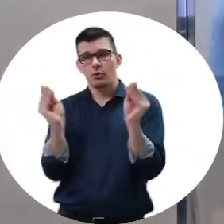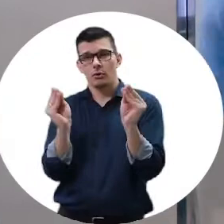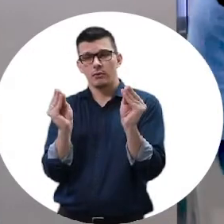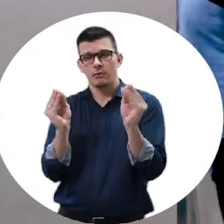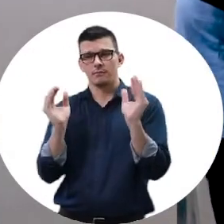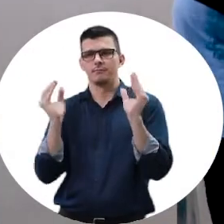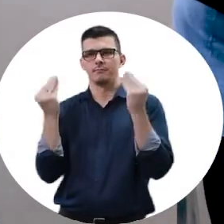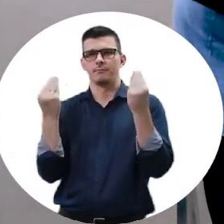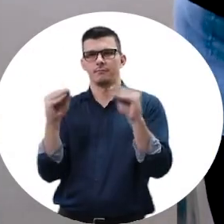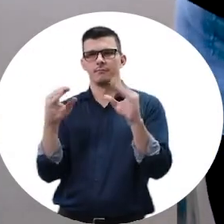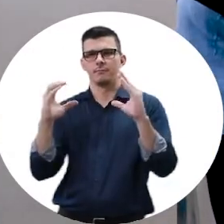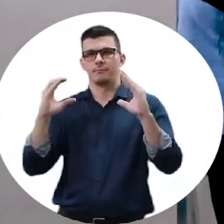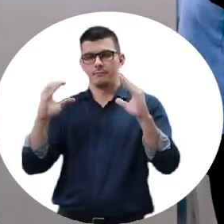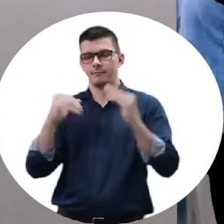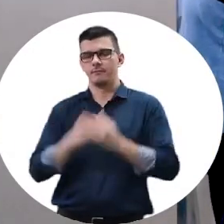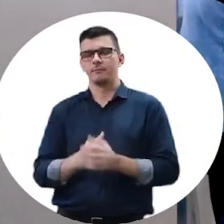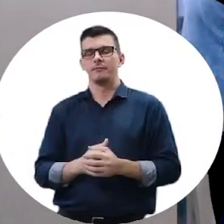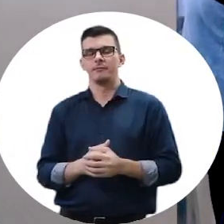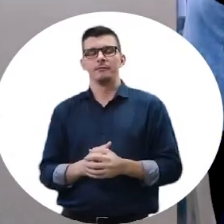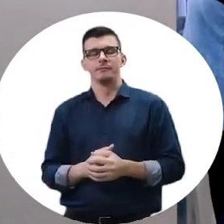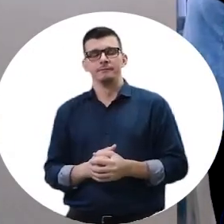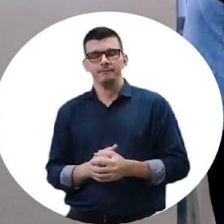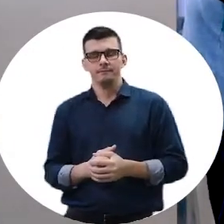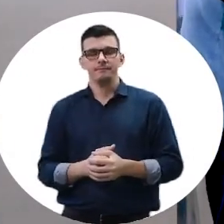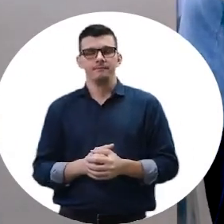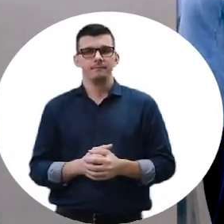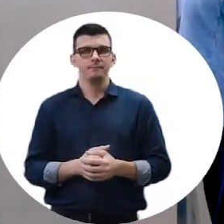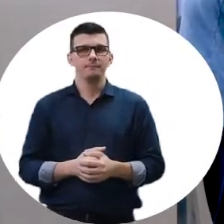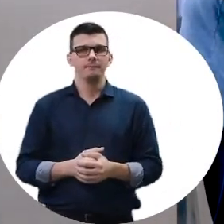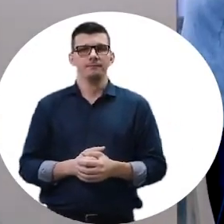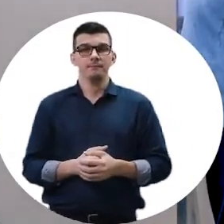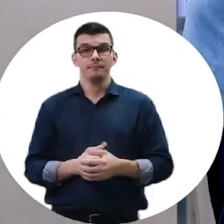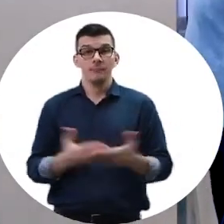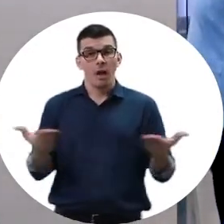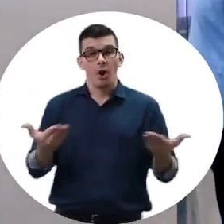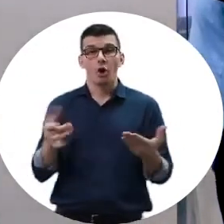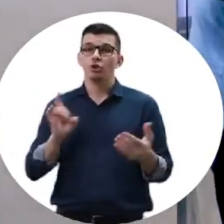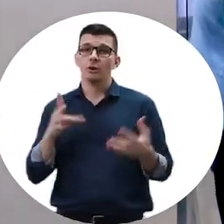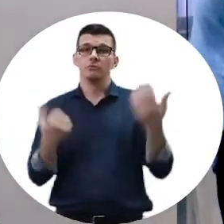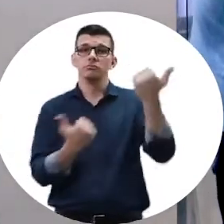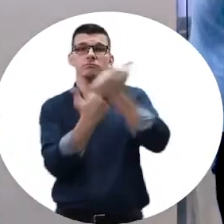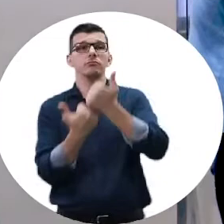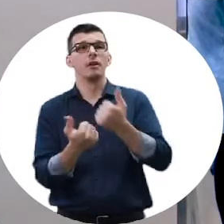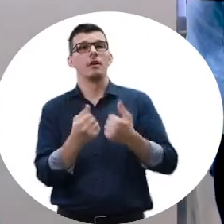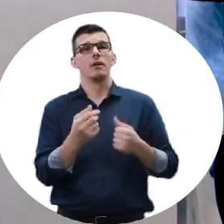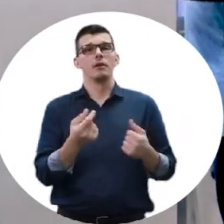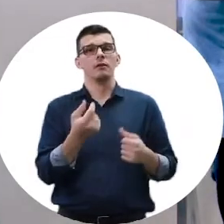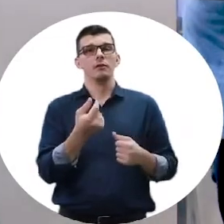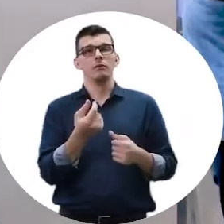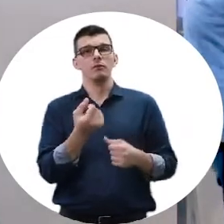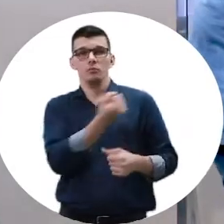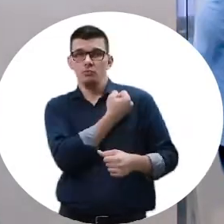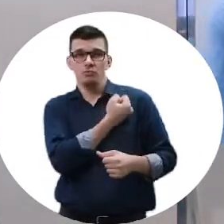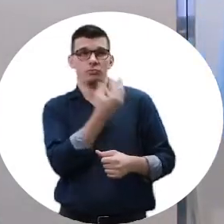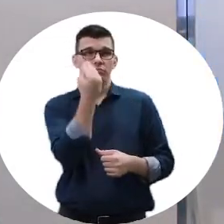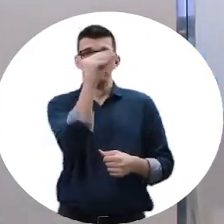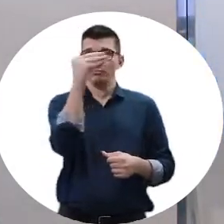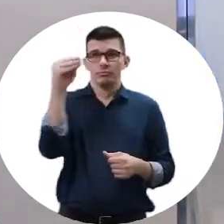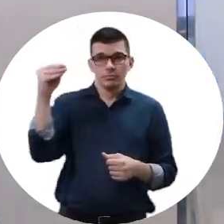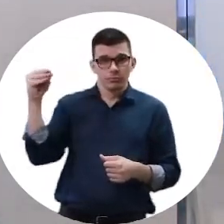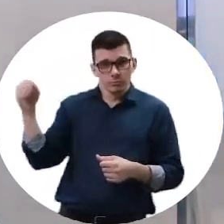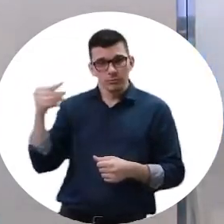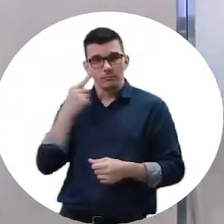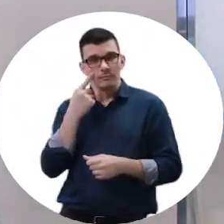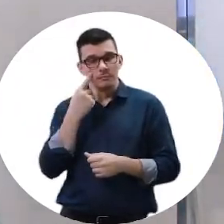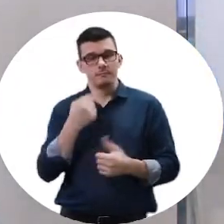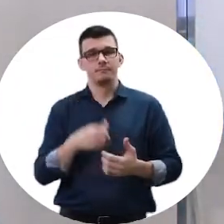assim. Força é igual a massa de A mais massa de B vezes A. Acabou. Agora é só jogar os valores. Como é que eu faço para jogar os valores